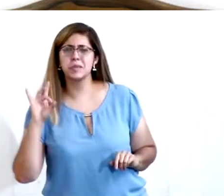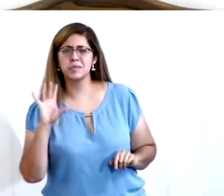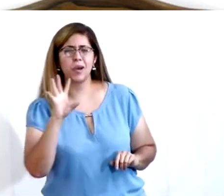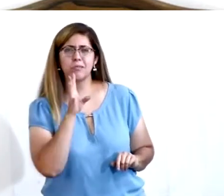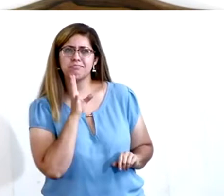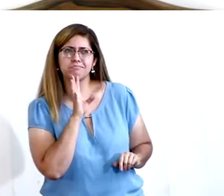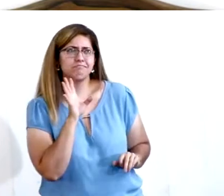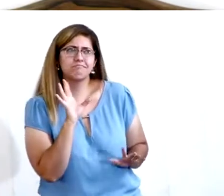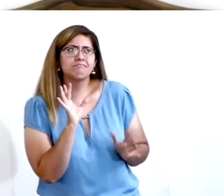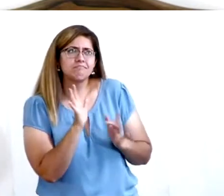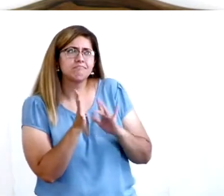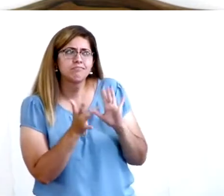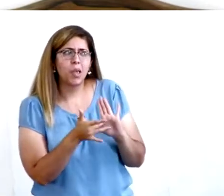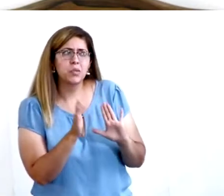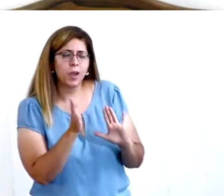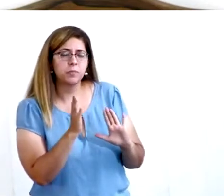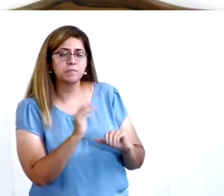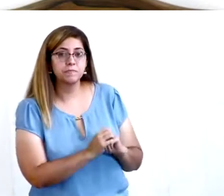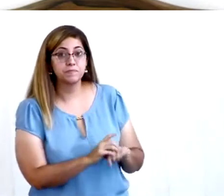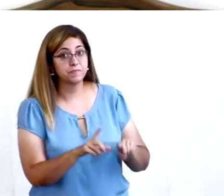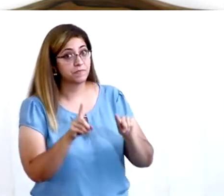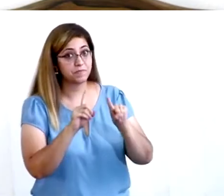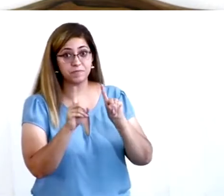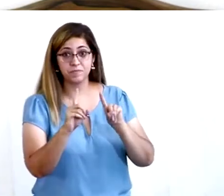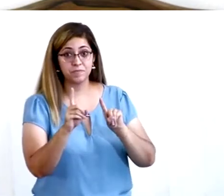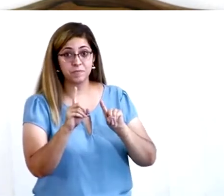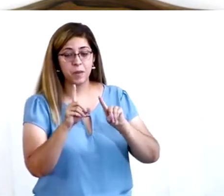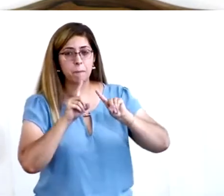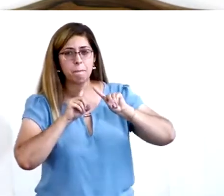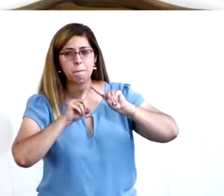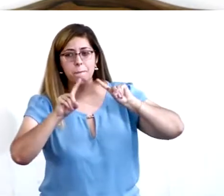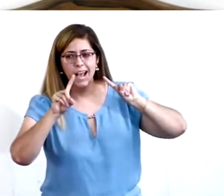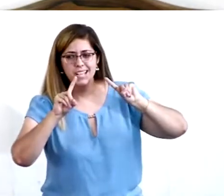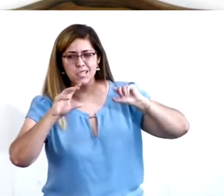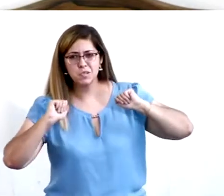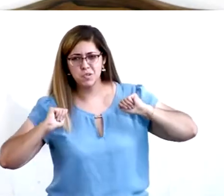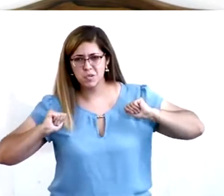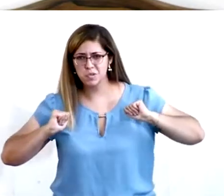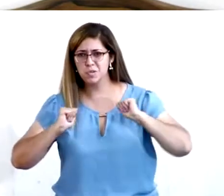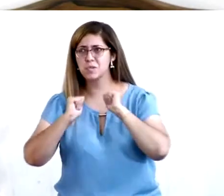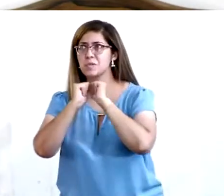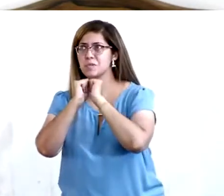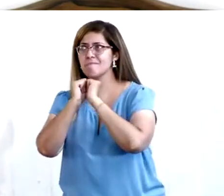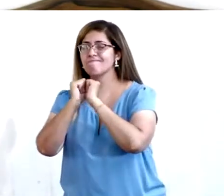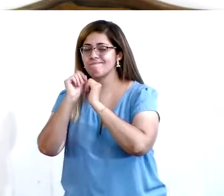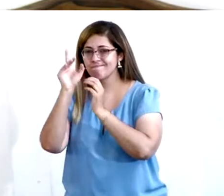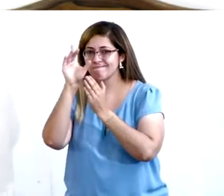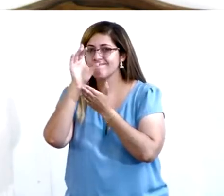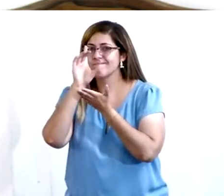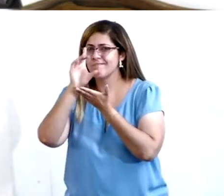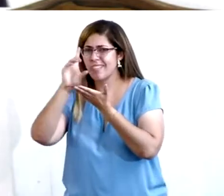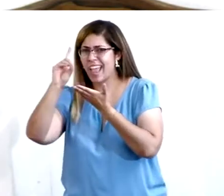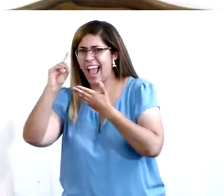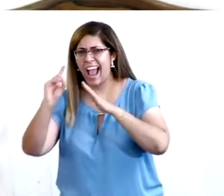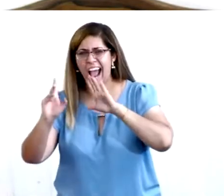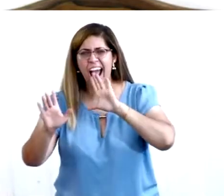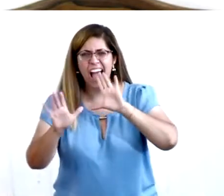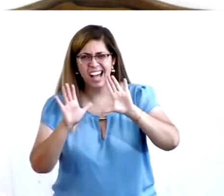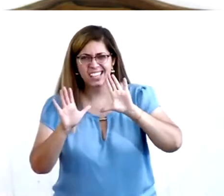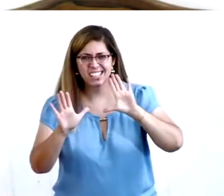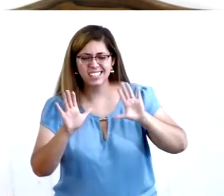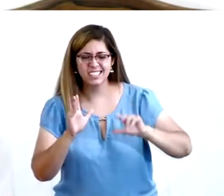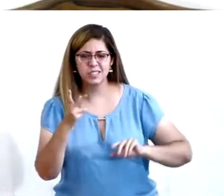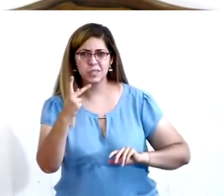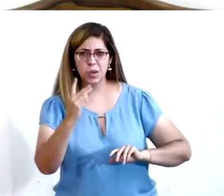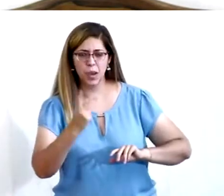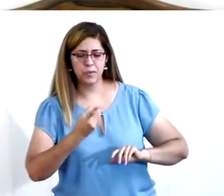de Deus. Salvação é fazer parte das coisas de Deus. De nada adianta eu falar para você aqui, Ele